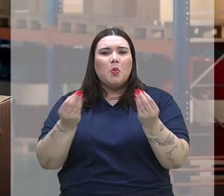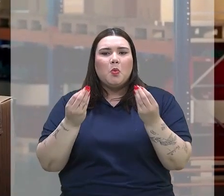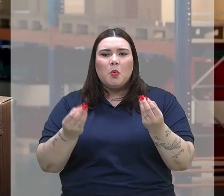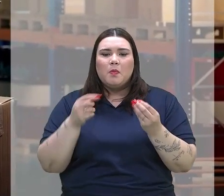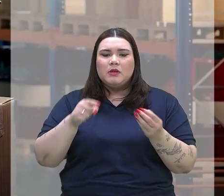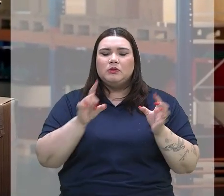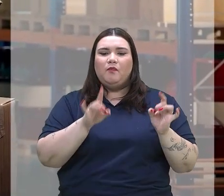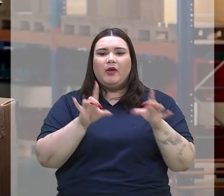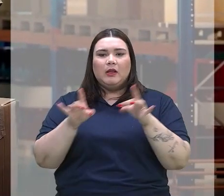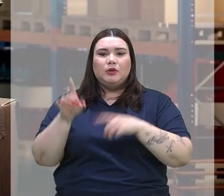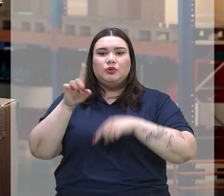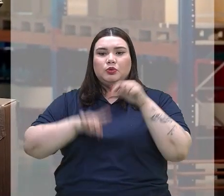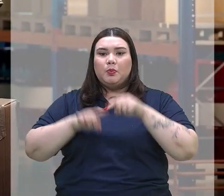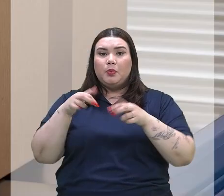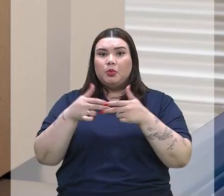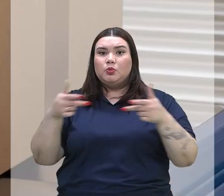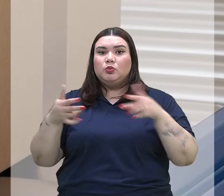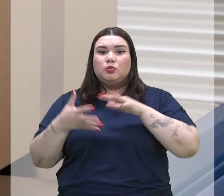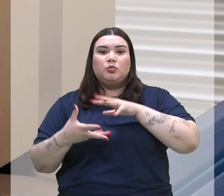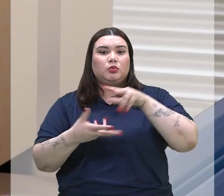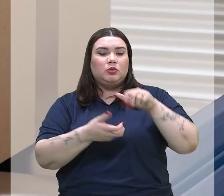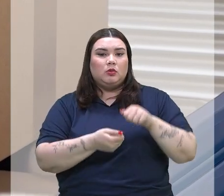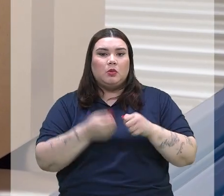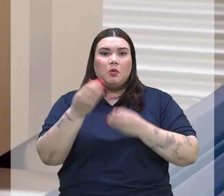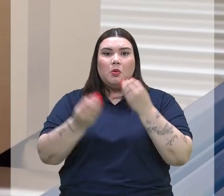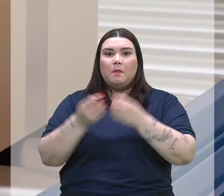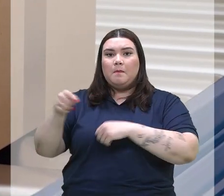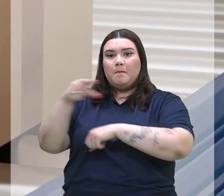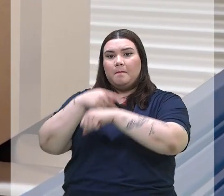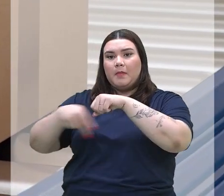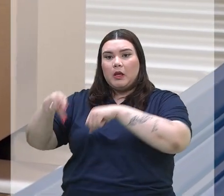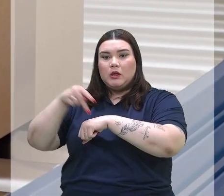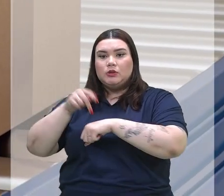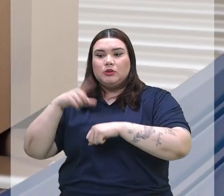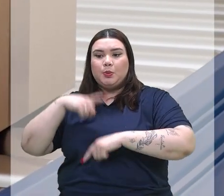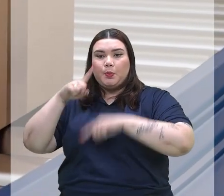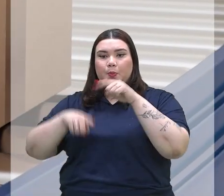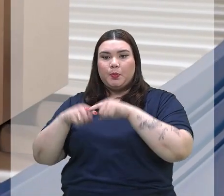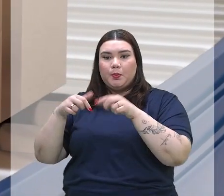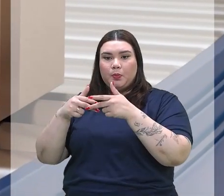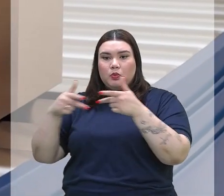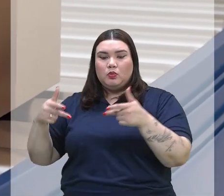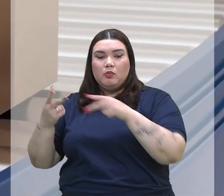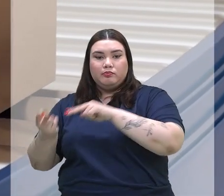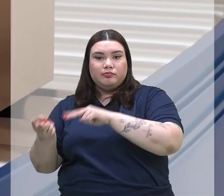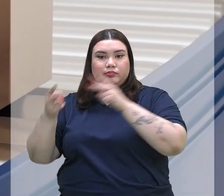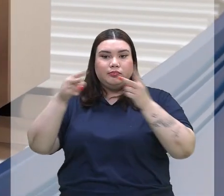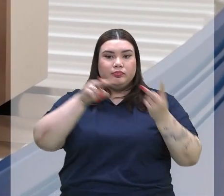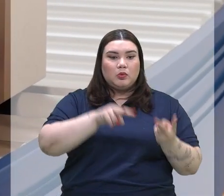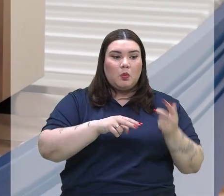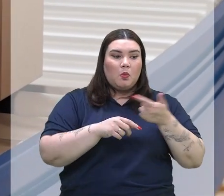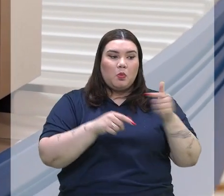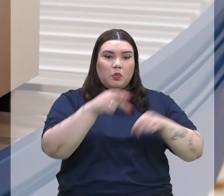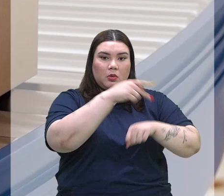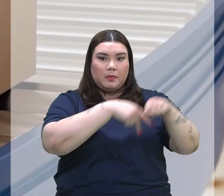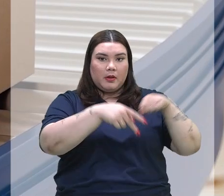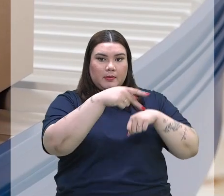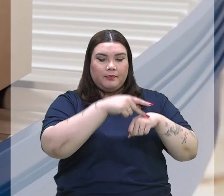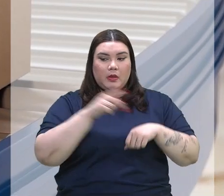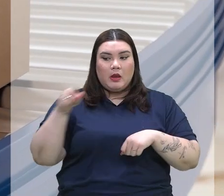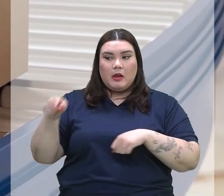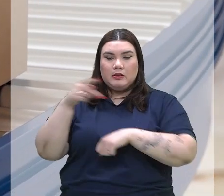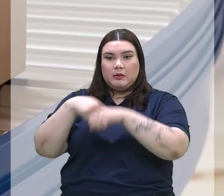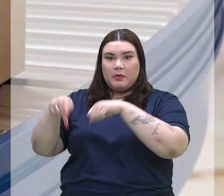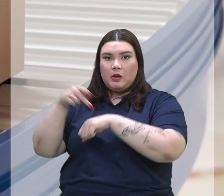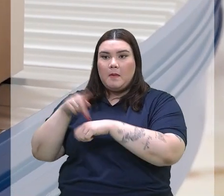funciona o comércio internacional? Quando um país exporta bens e serviços para outro país, a empresa exportadora tem que pagar